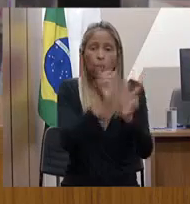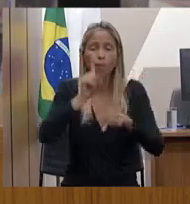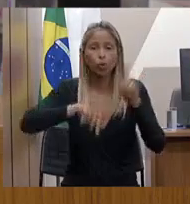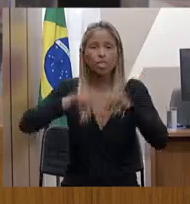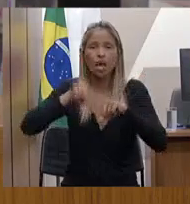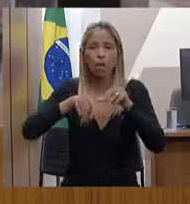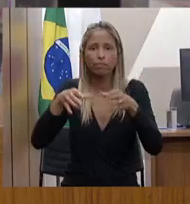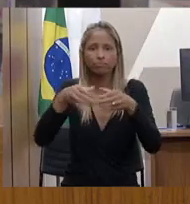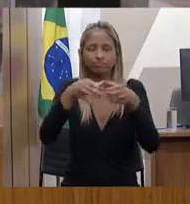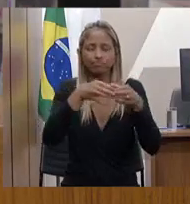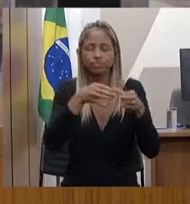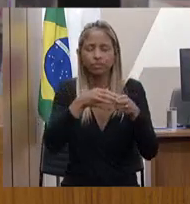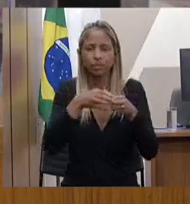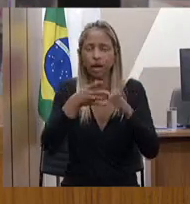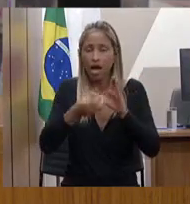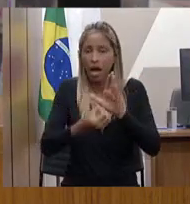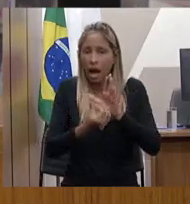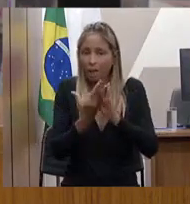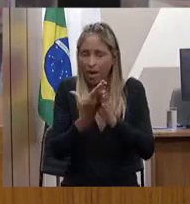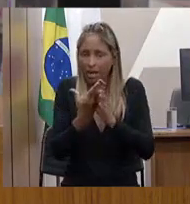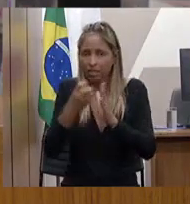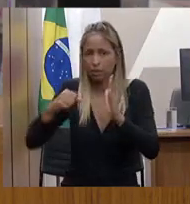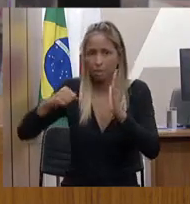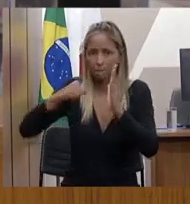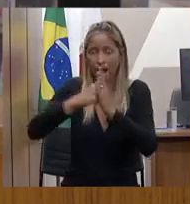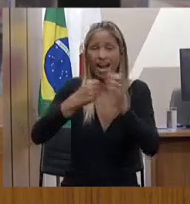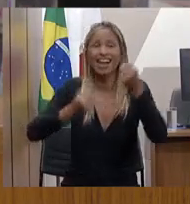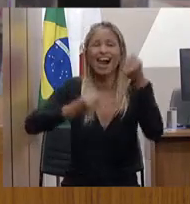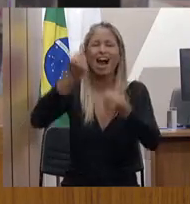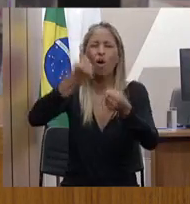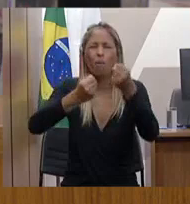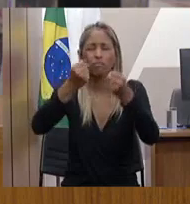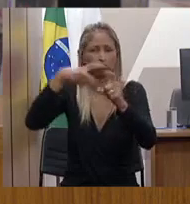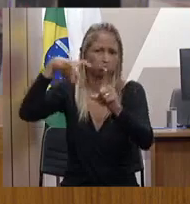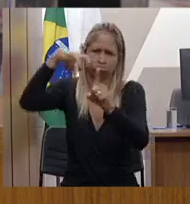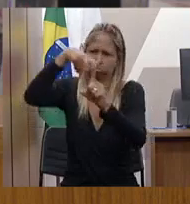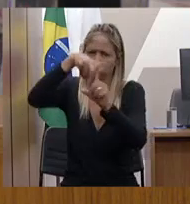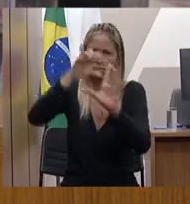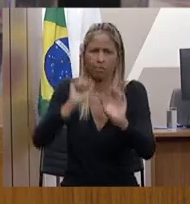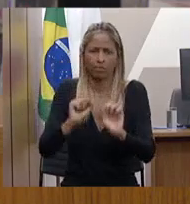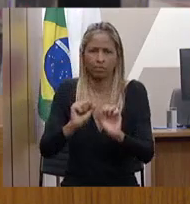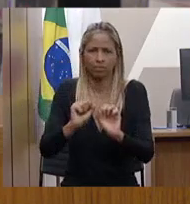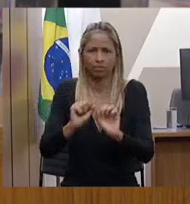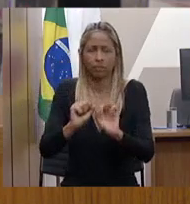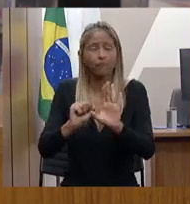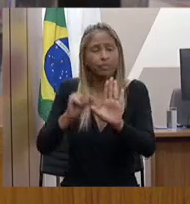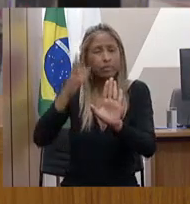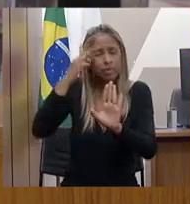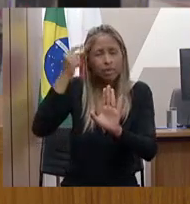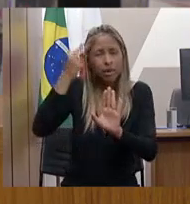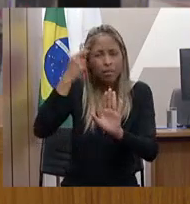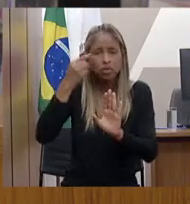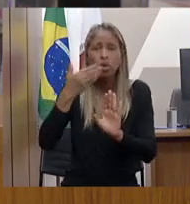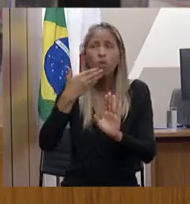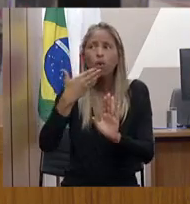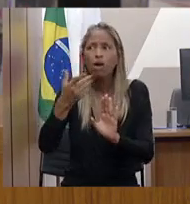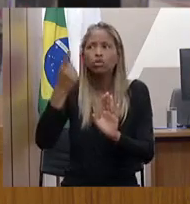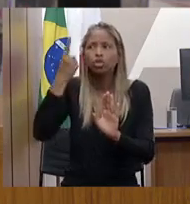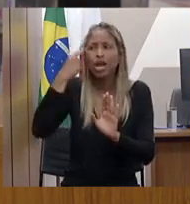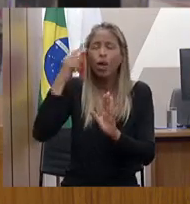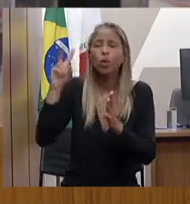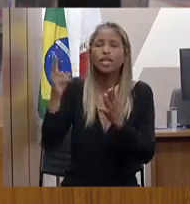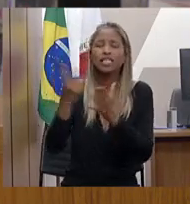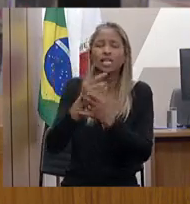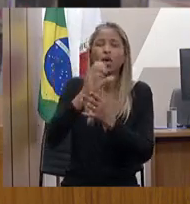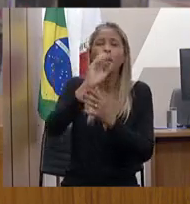quando aparece um aumento de acidente de transporte Alguém já parou para perguntar ou alguém já passou pela